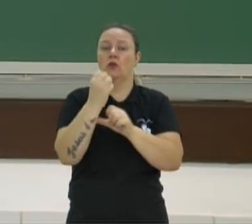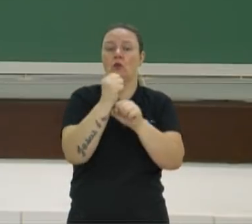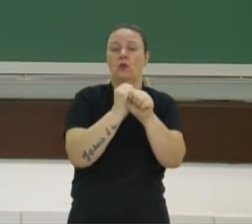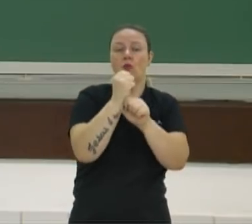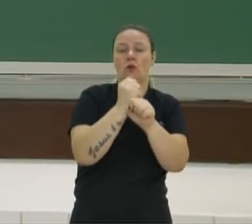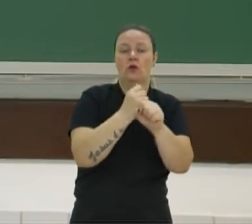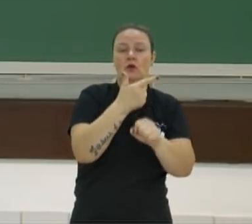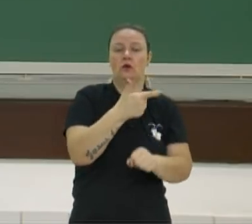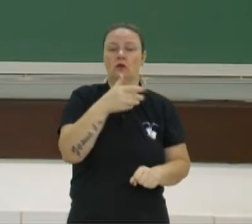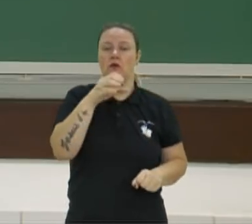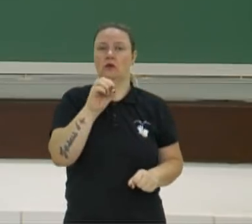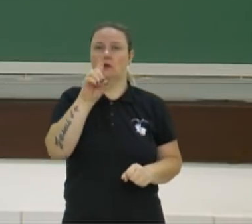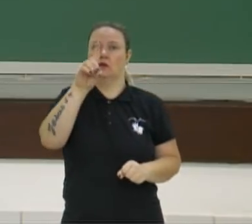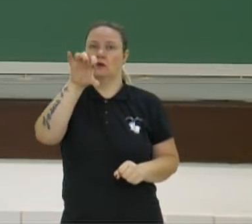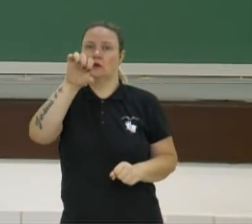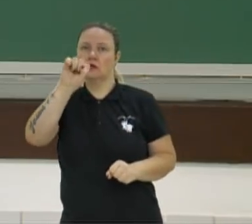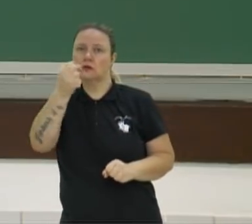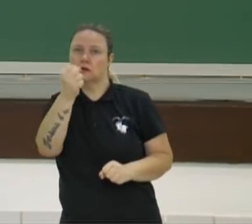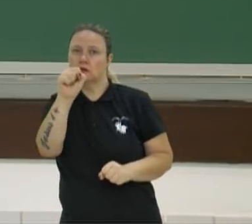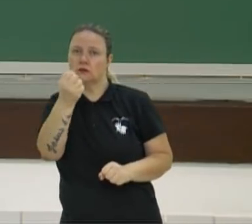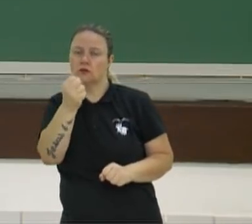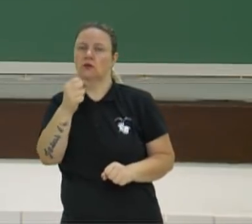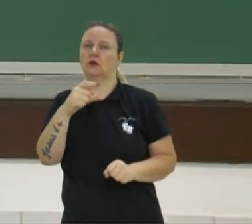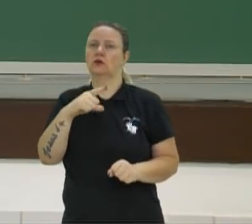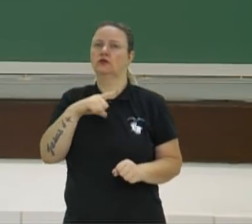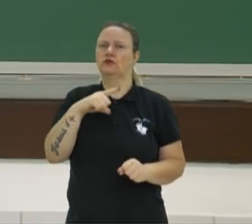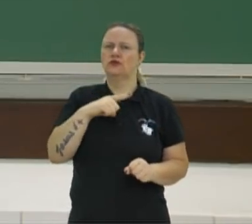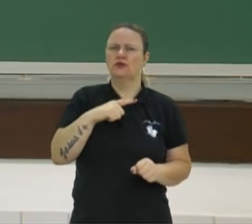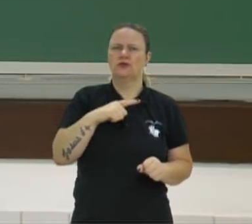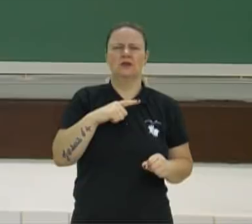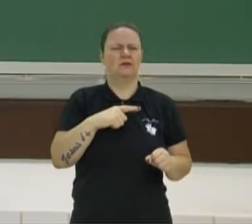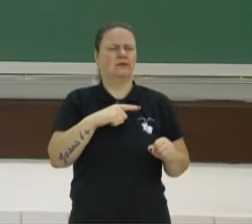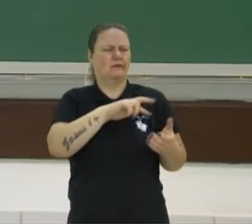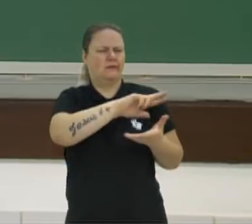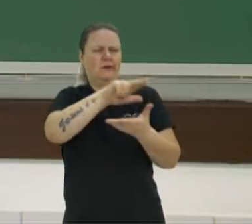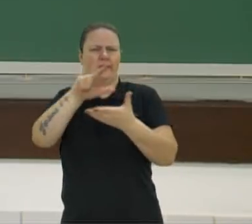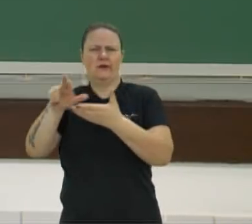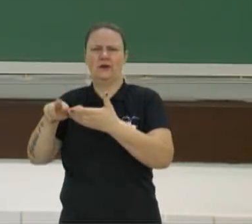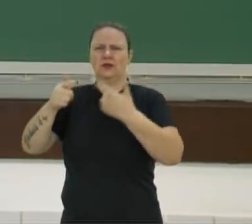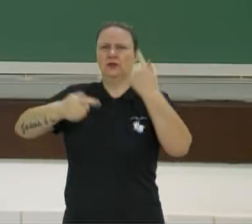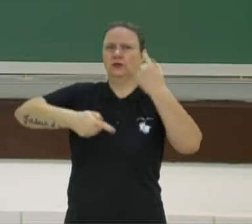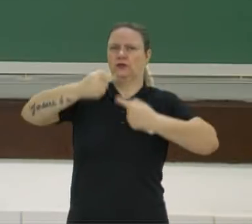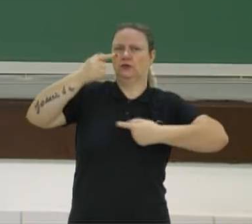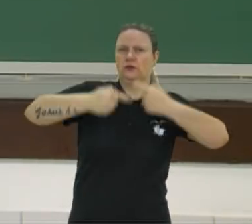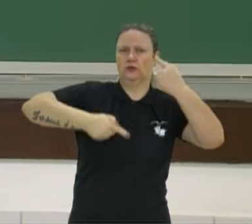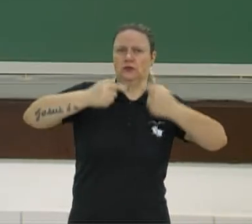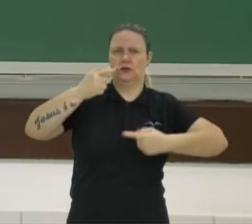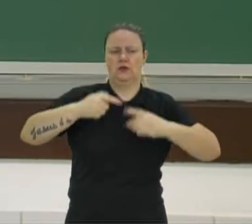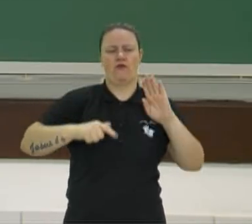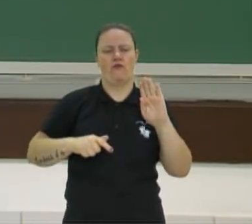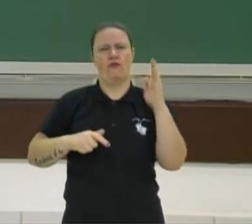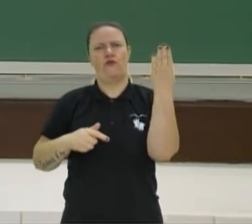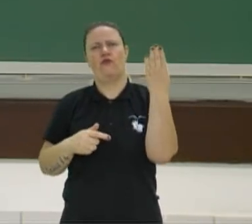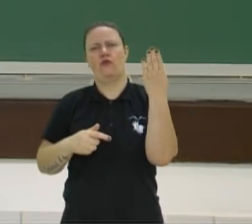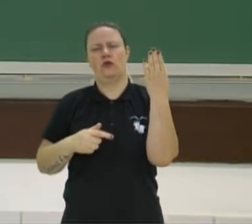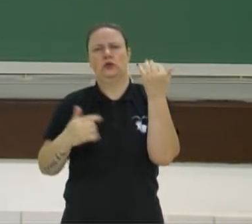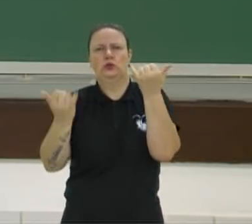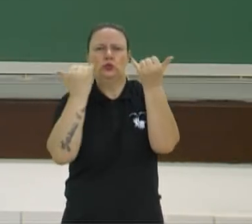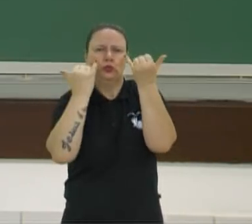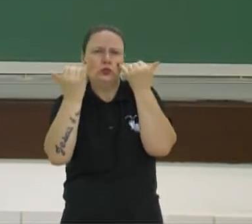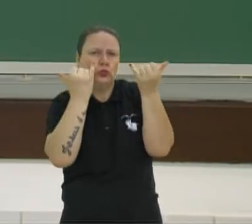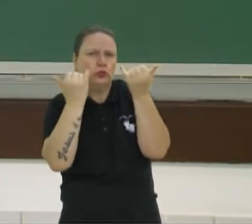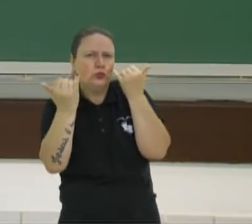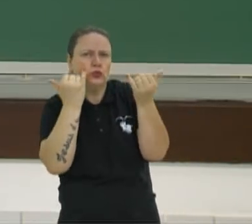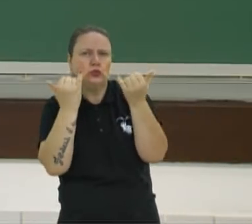que estava em alta, as polêmicas de 2018 sobre fake news, está relacionado à questão das